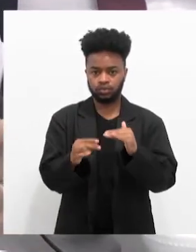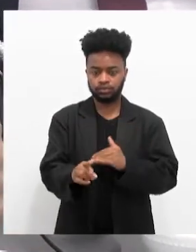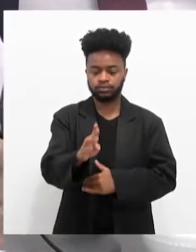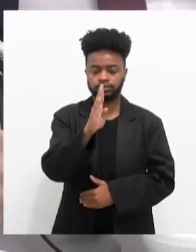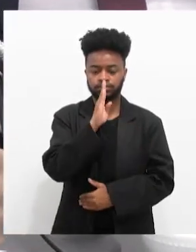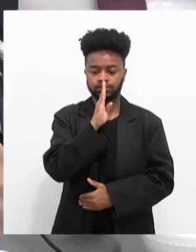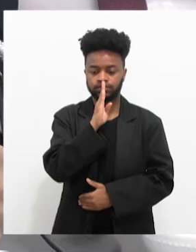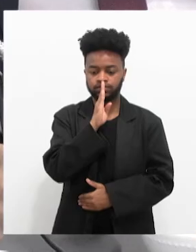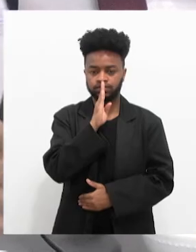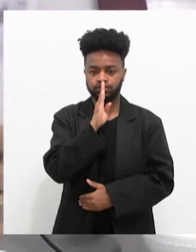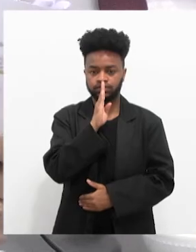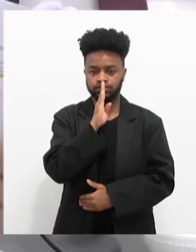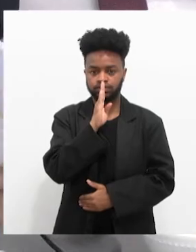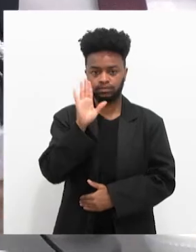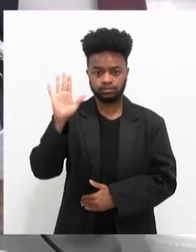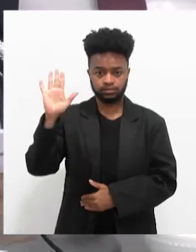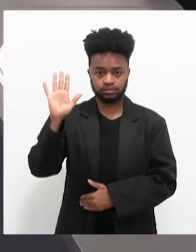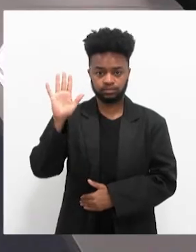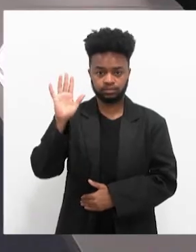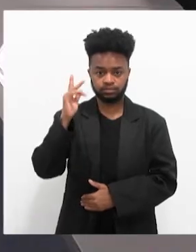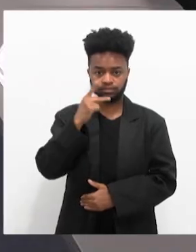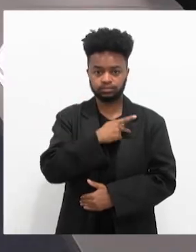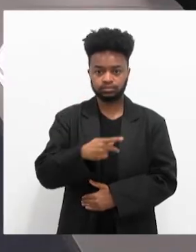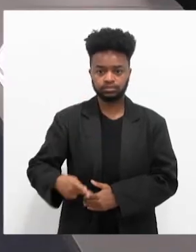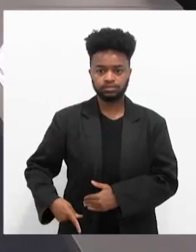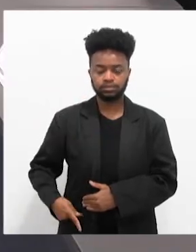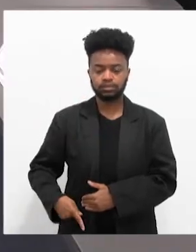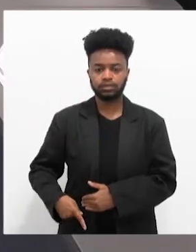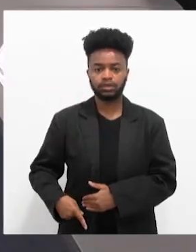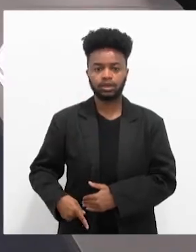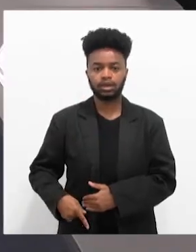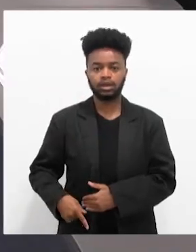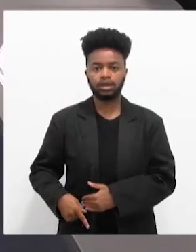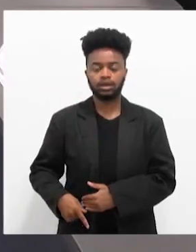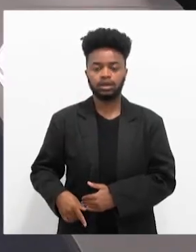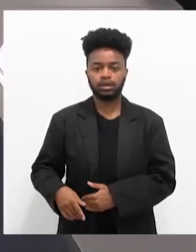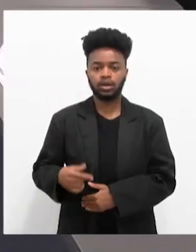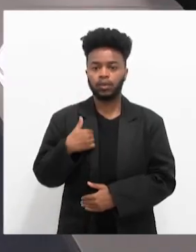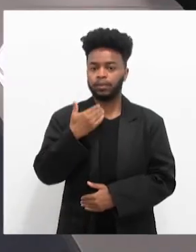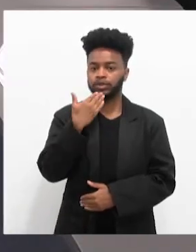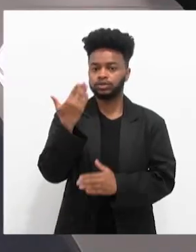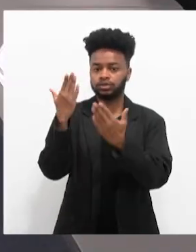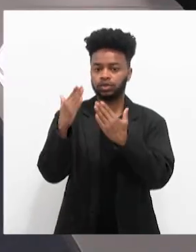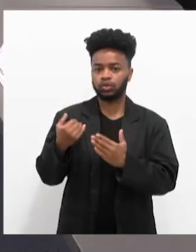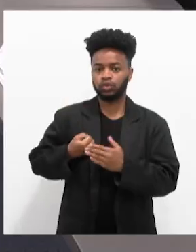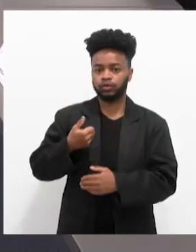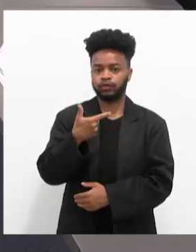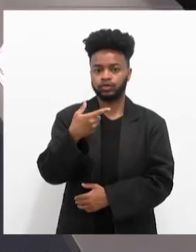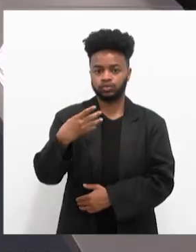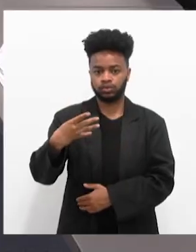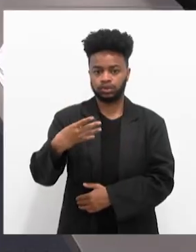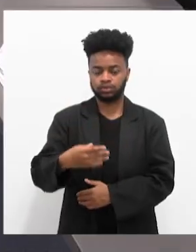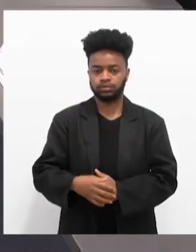em bloco, permaneçam como estão. Deputado Serafini e deputada Élica. Queria pedir vista no 24.